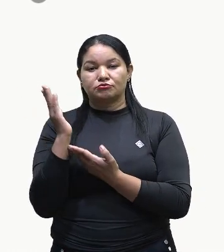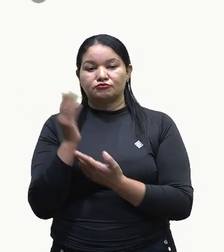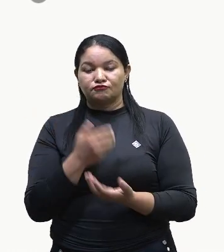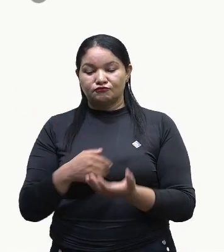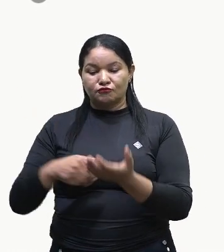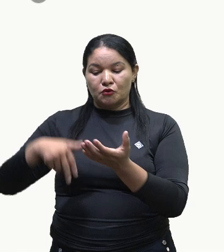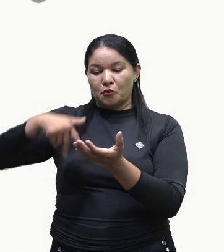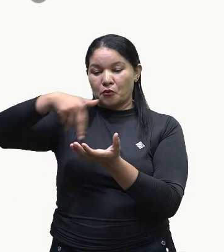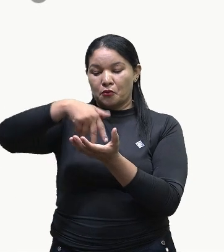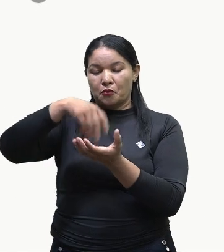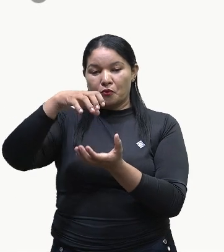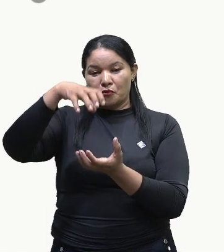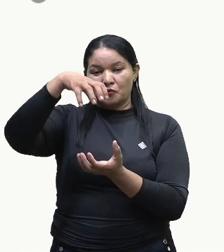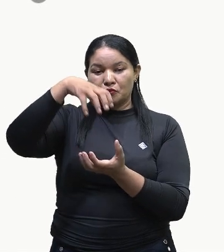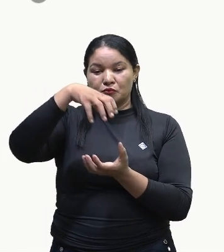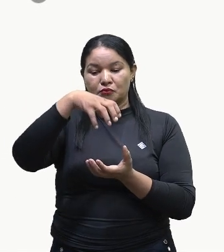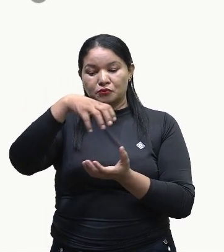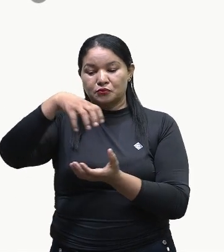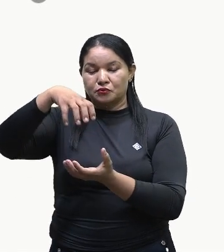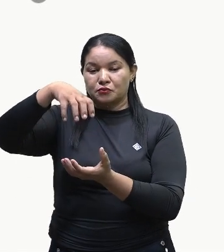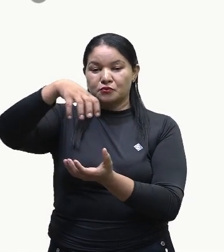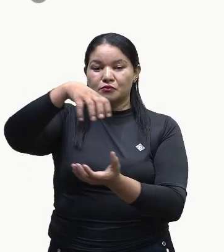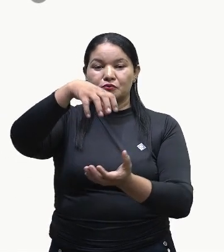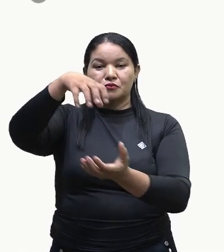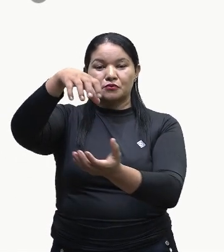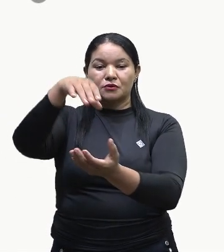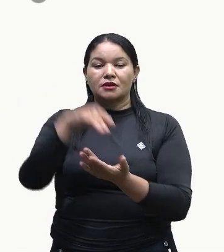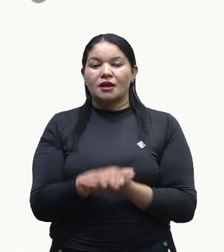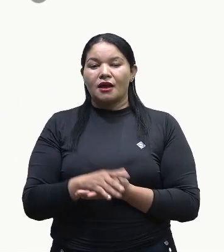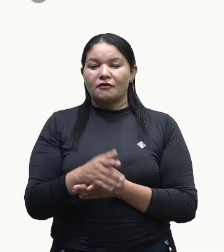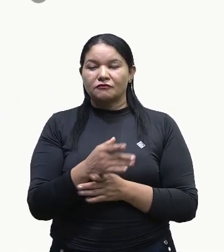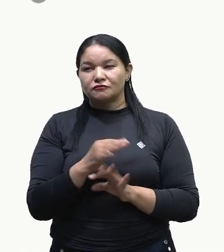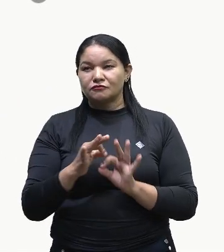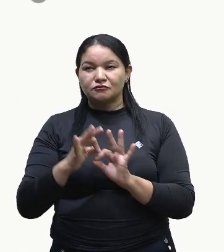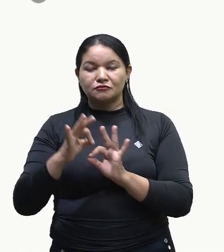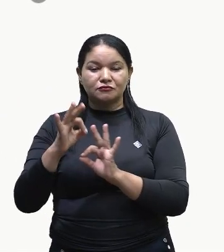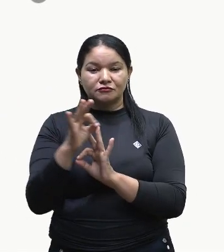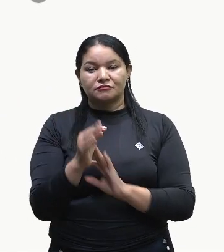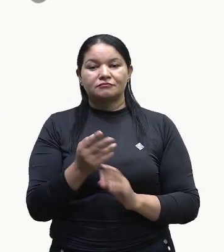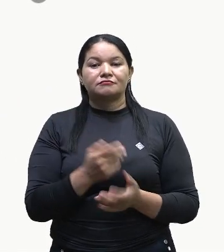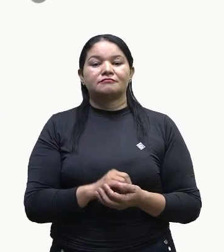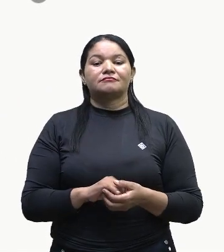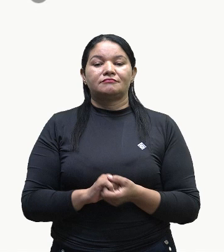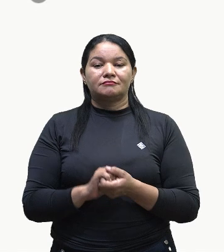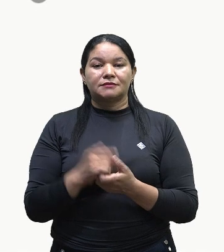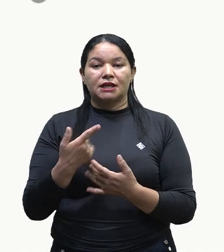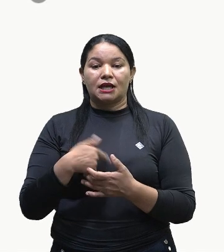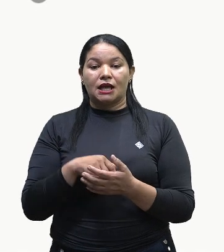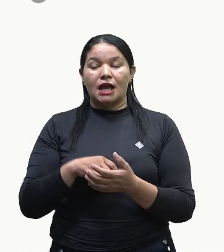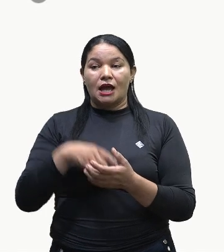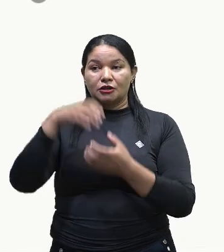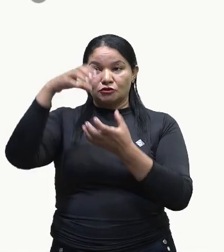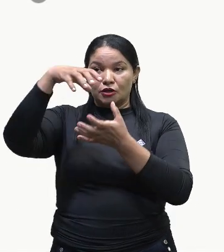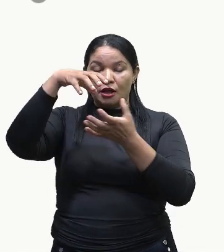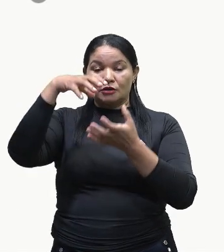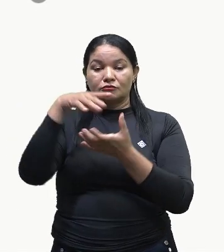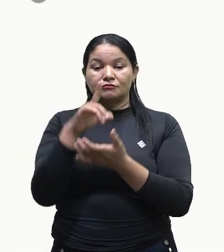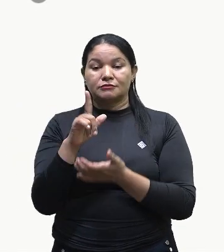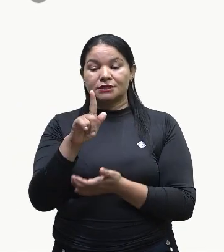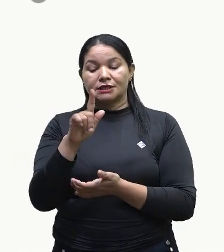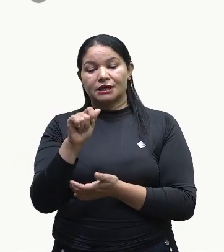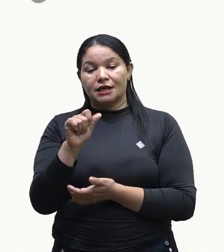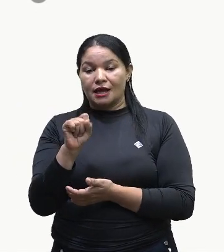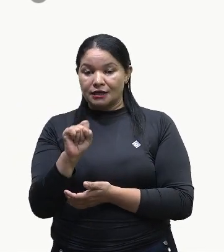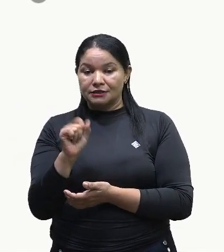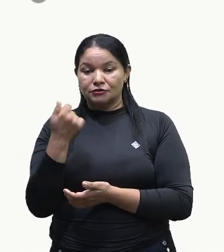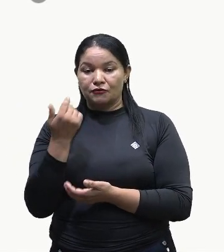Um aparato com uma cesta colgante que vuela quando está lleno de um gás de menor densidade que